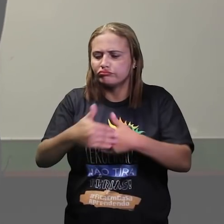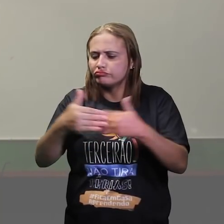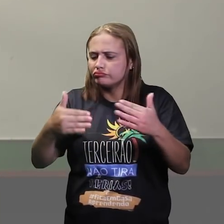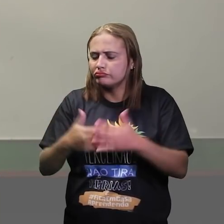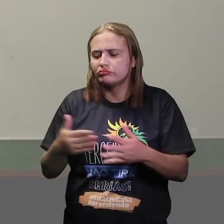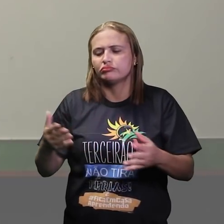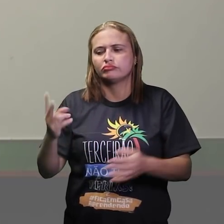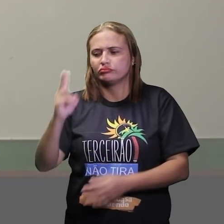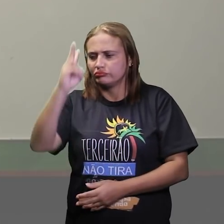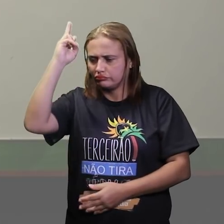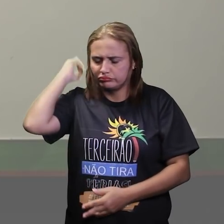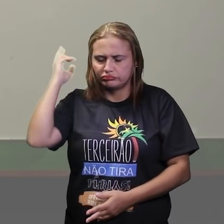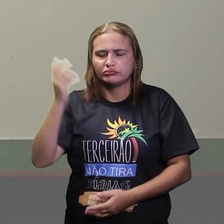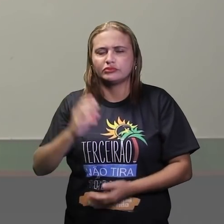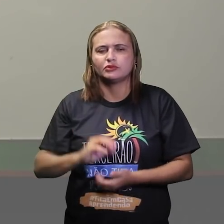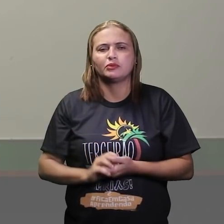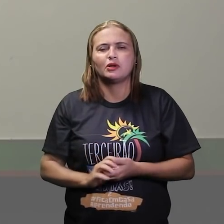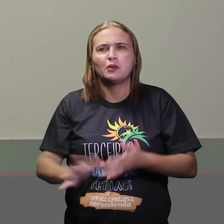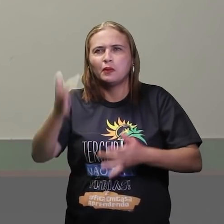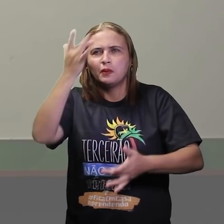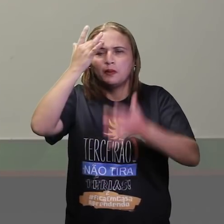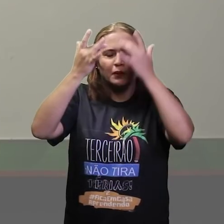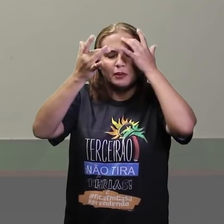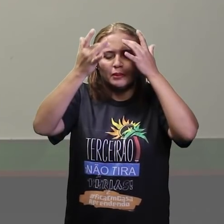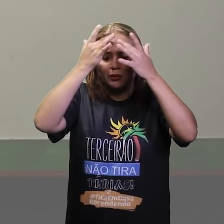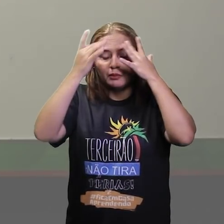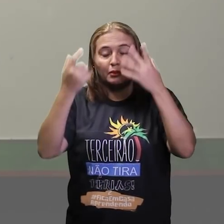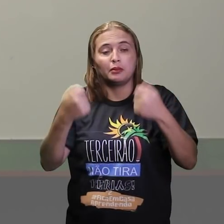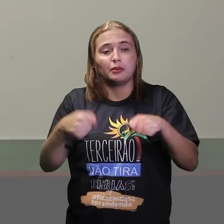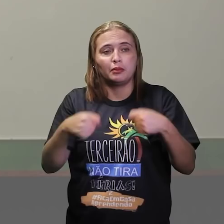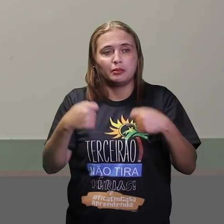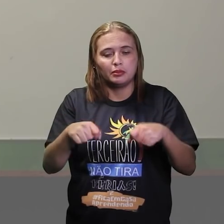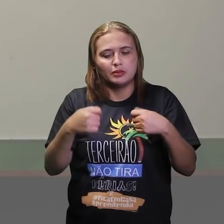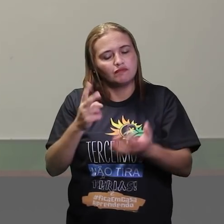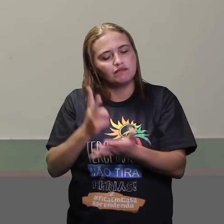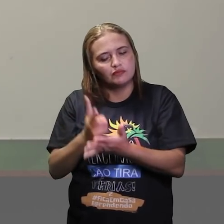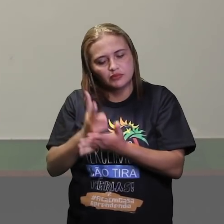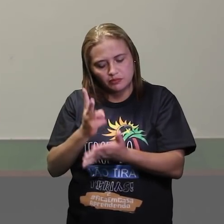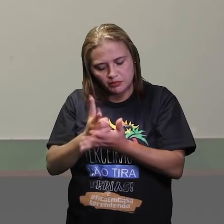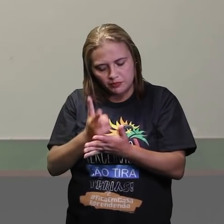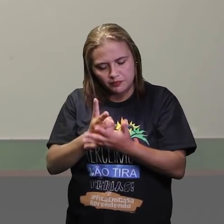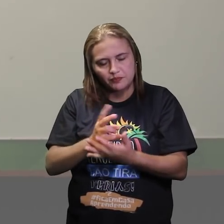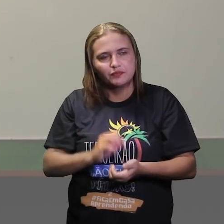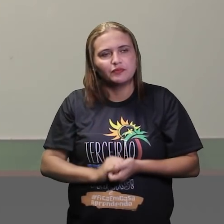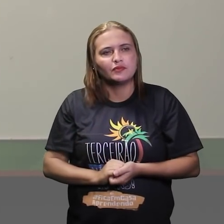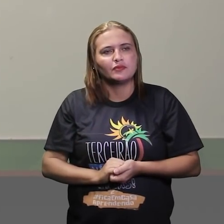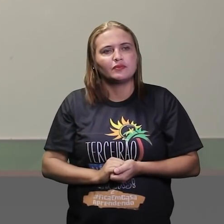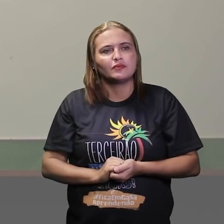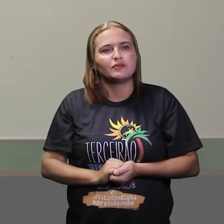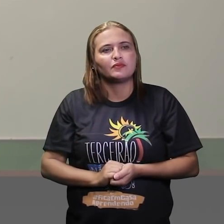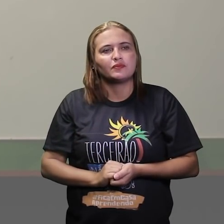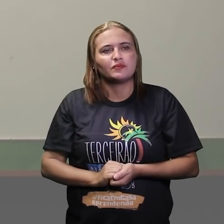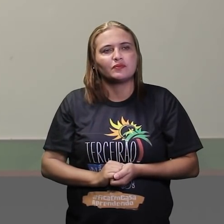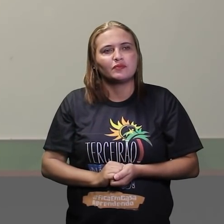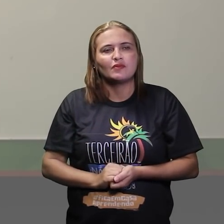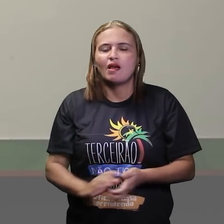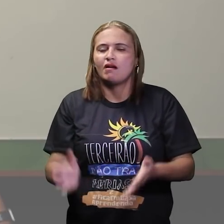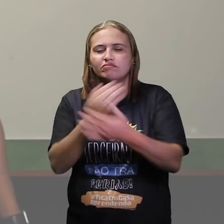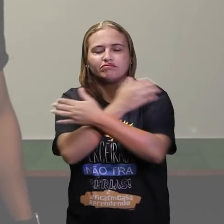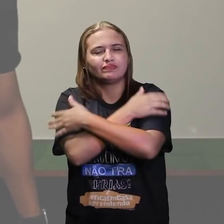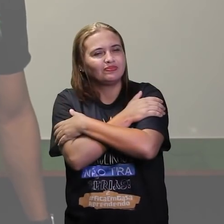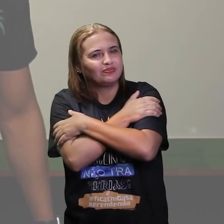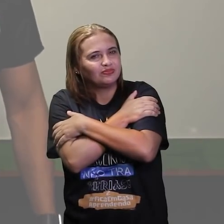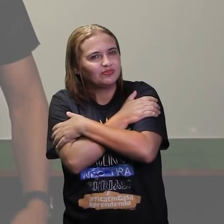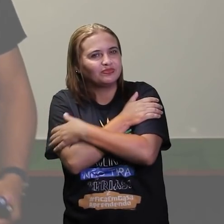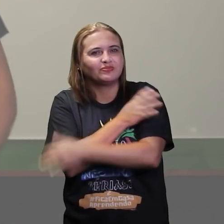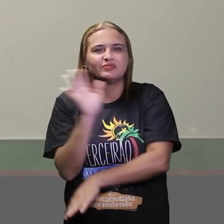conseguir colocar isso aqui na mente, porque nós vamos precisar disso aqui o tempo inteiro, tá? Então, fico com vocês aí, um forte abraço, a gente